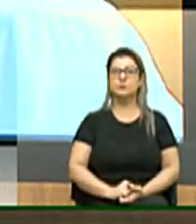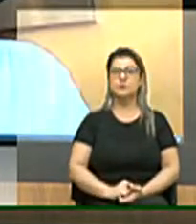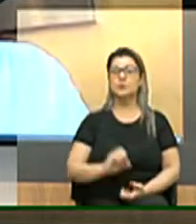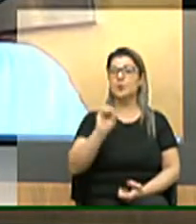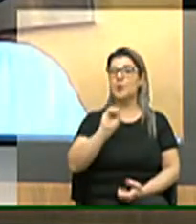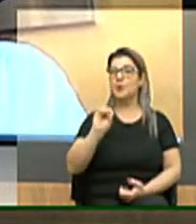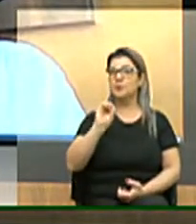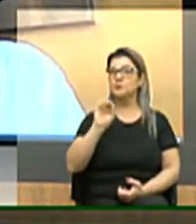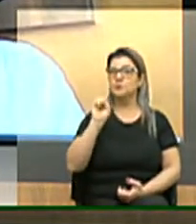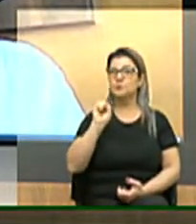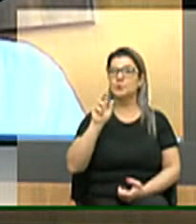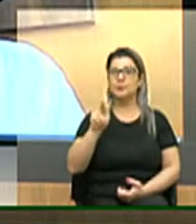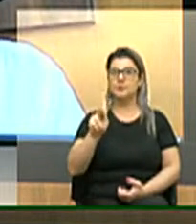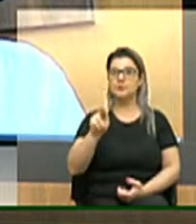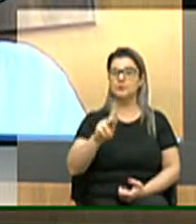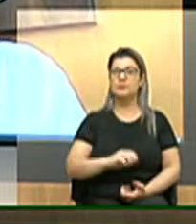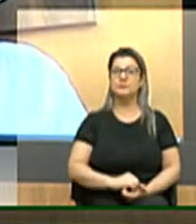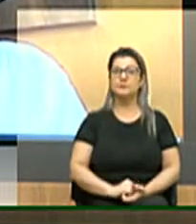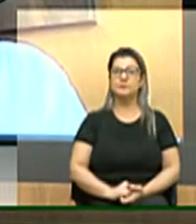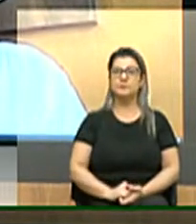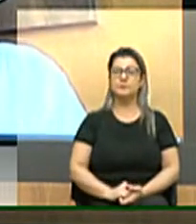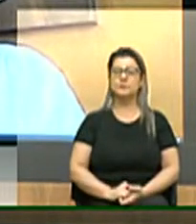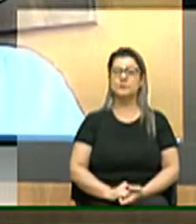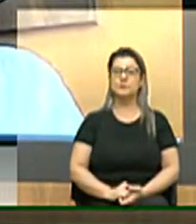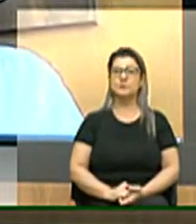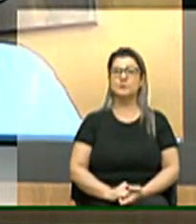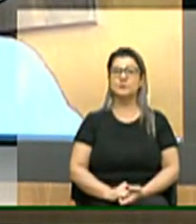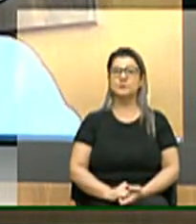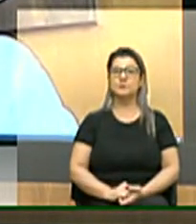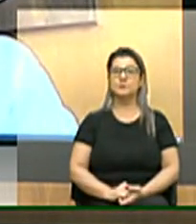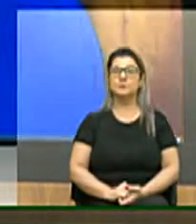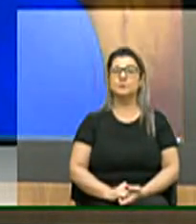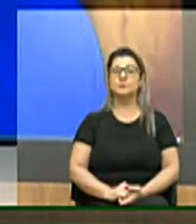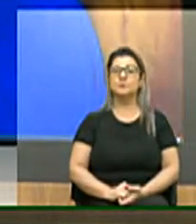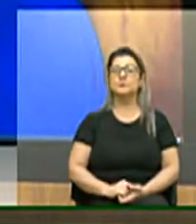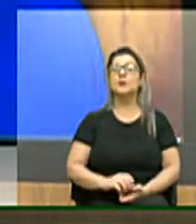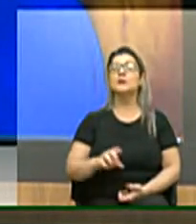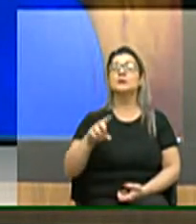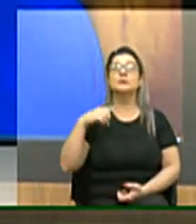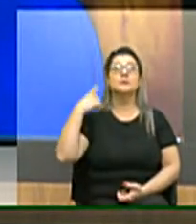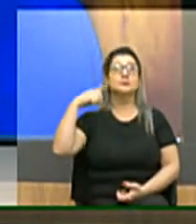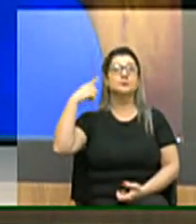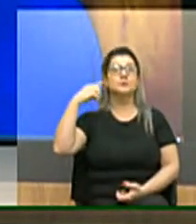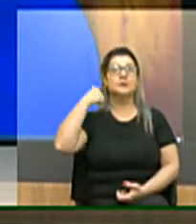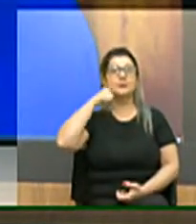ok. Registrou, também, registrado. Deputado Silvana Covatti.